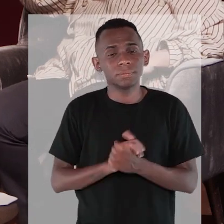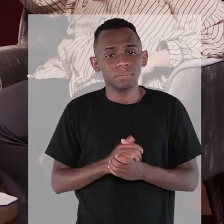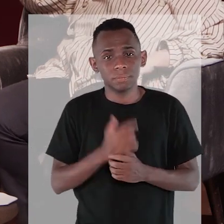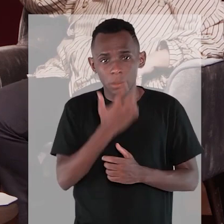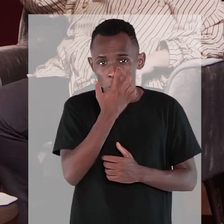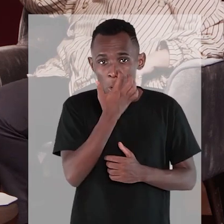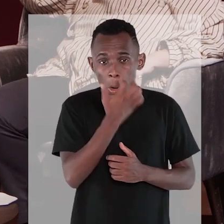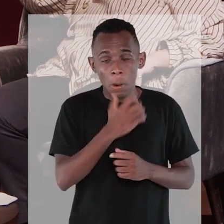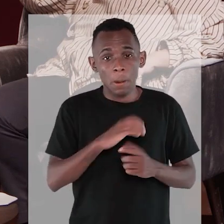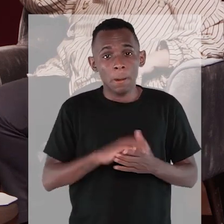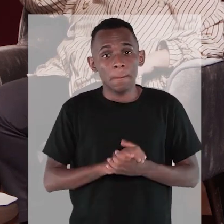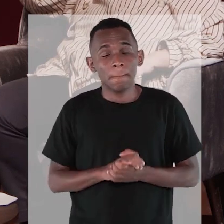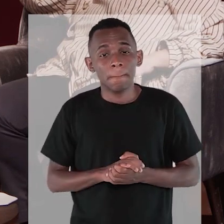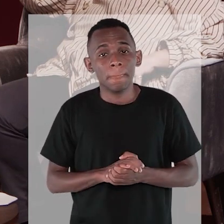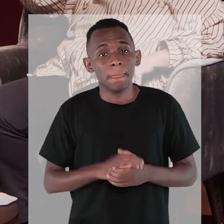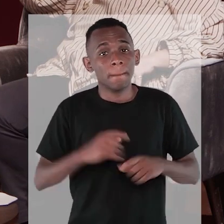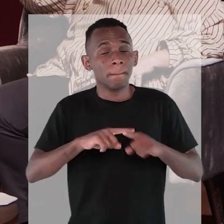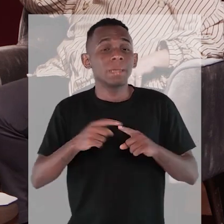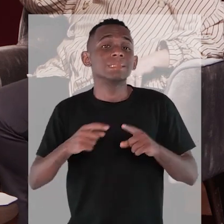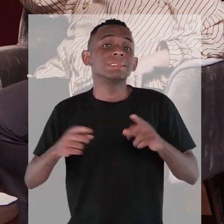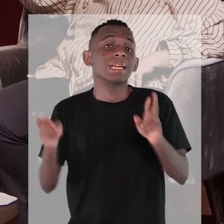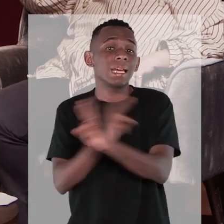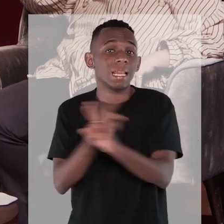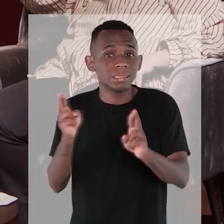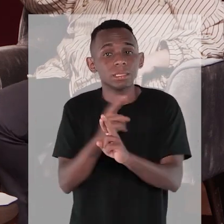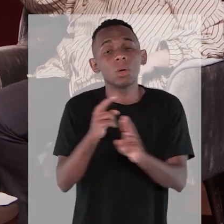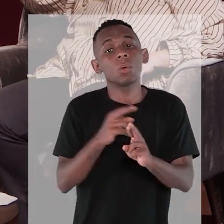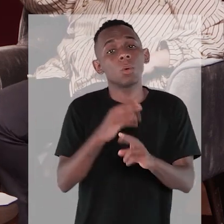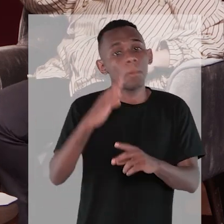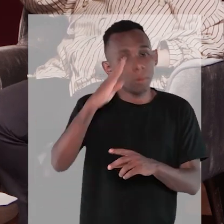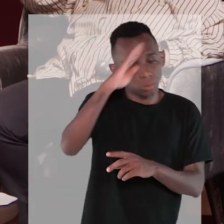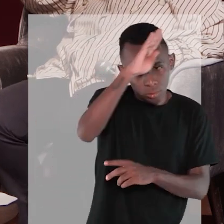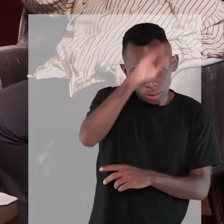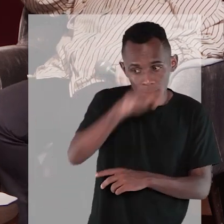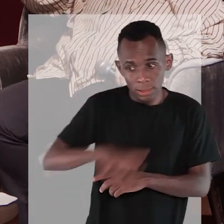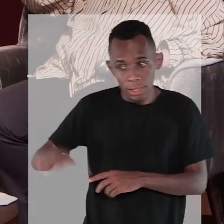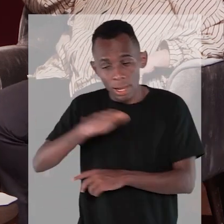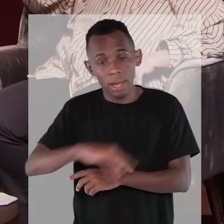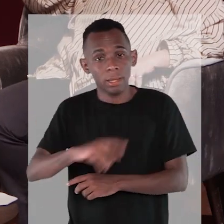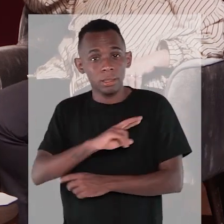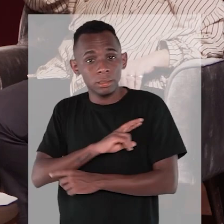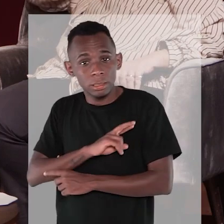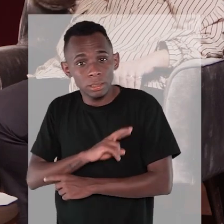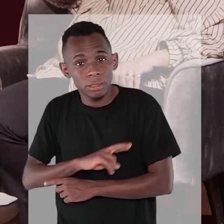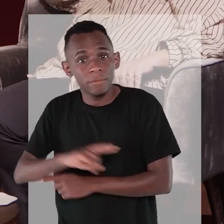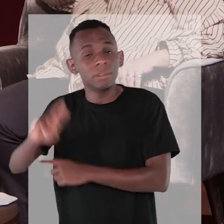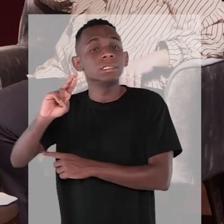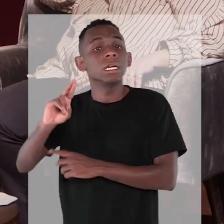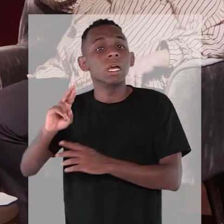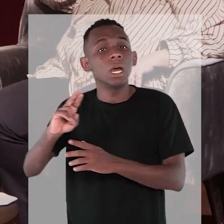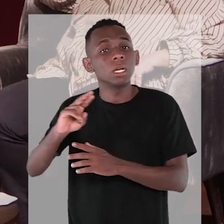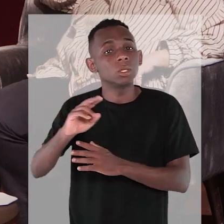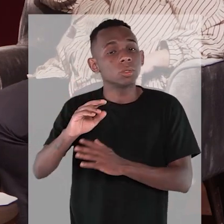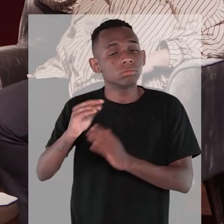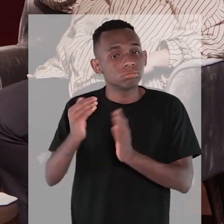certamente, mas não, a relação do Bolsonaro com o mundo evangélico ela é muito mais profunda. O Bolsonaro